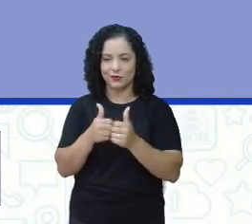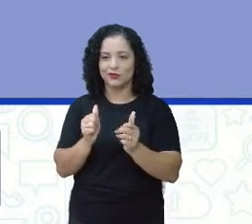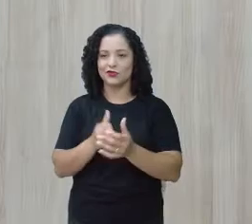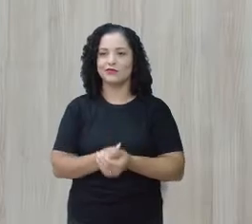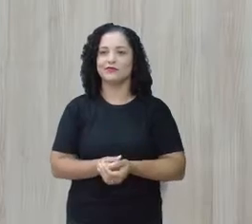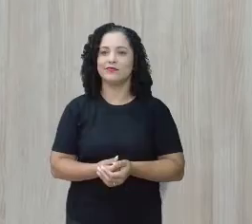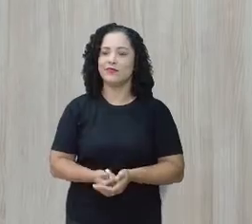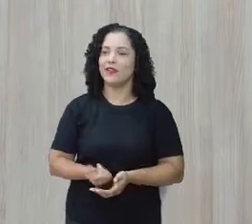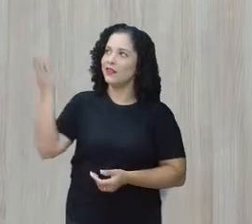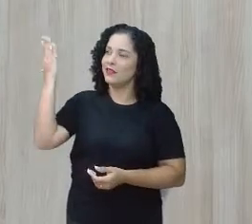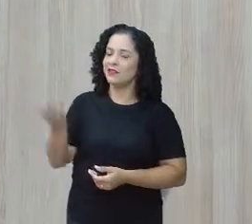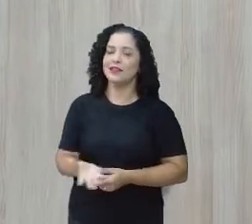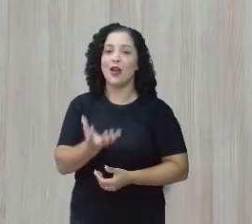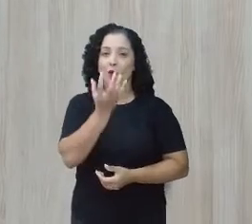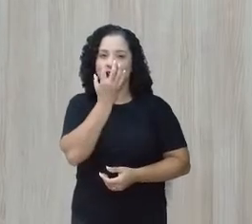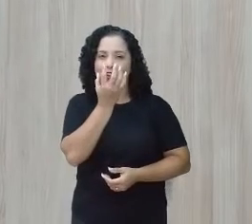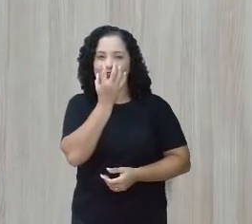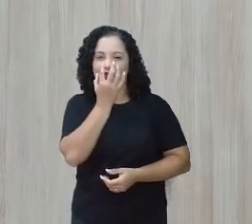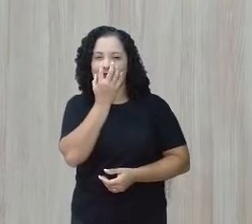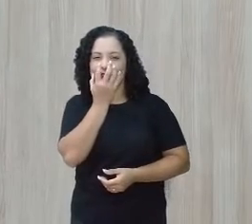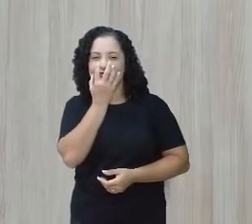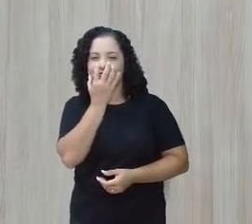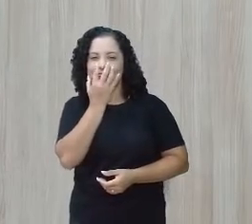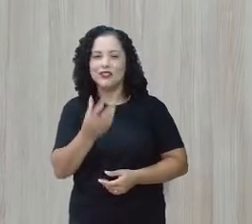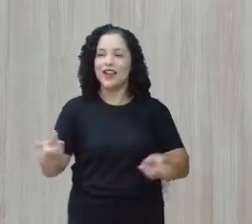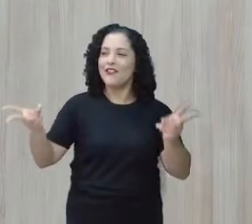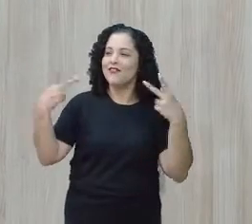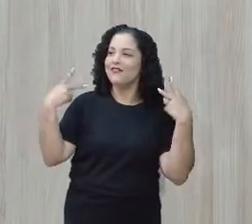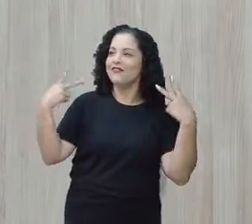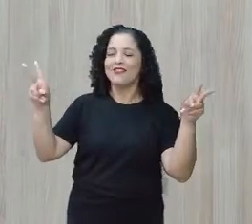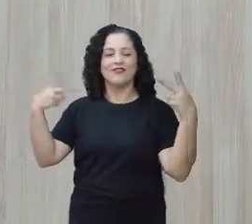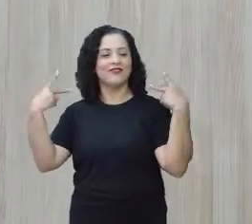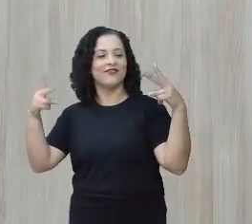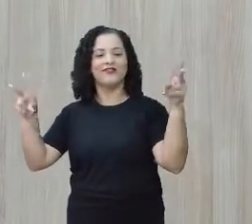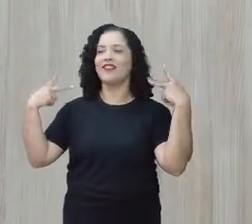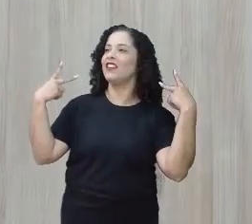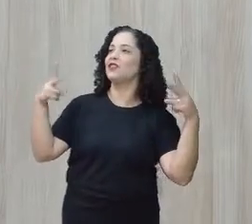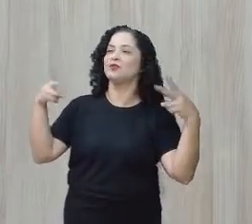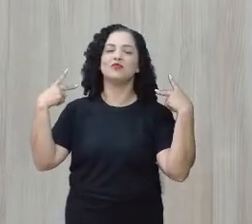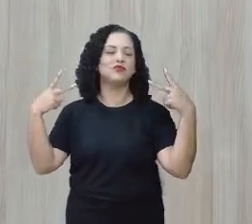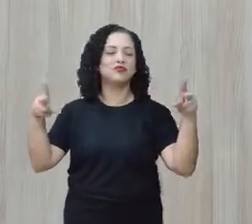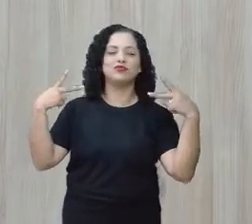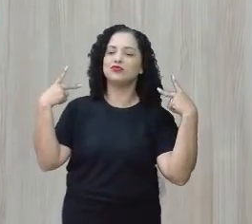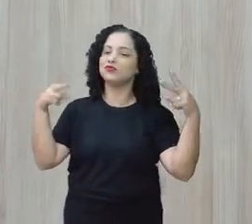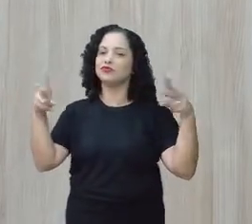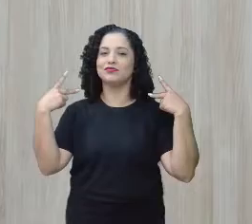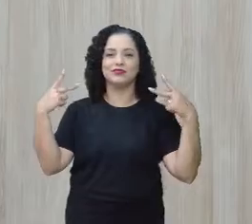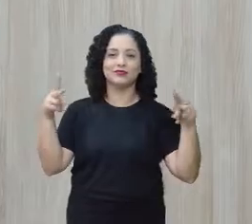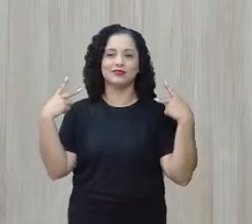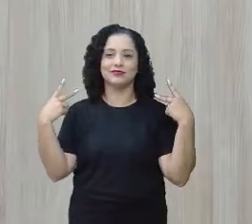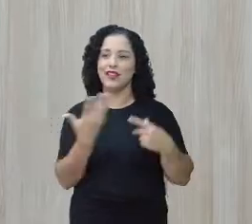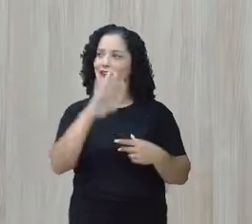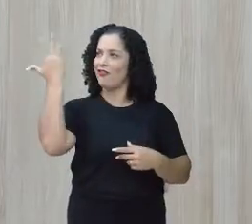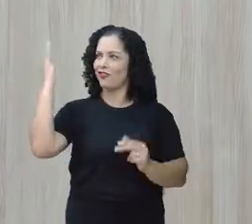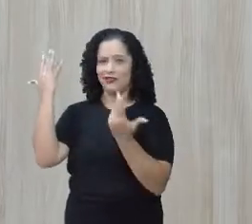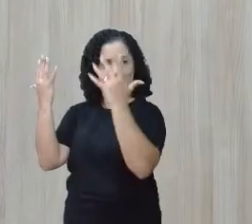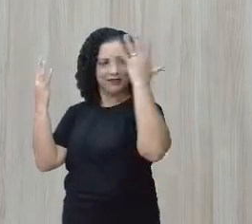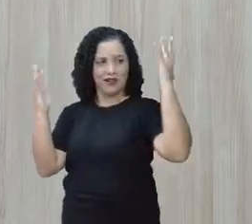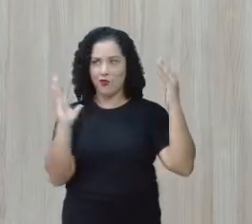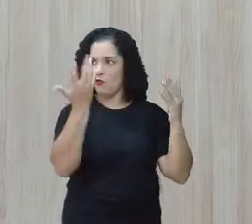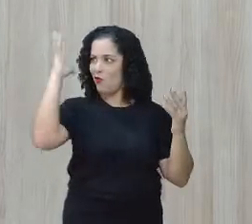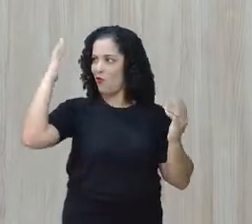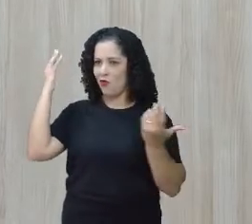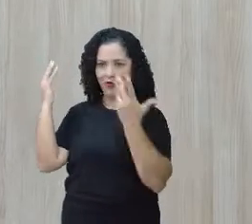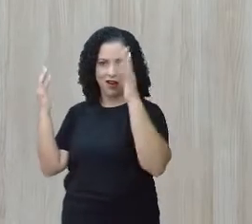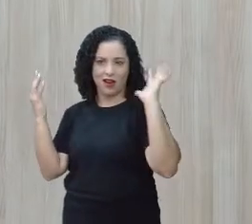aí, ó, esse cãozinho aí, aproveitando aí essa brisa maravilhosa, né? E em relação à vegetação, o